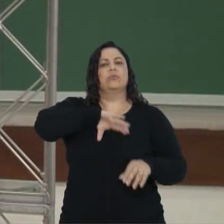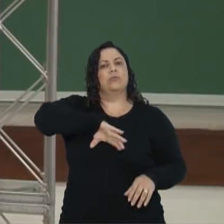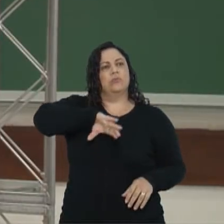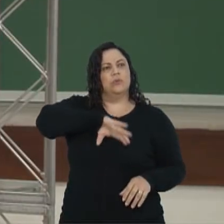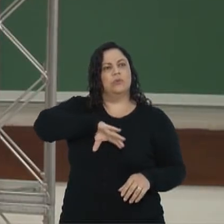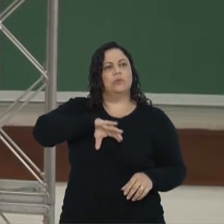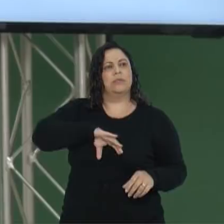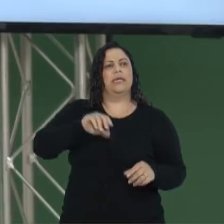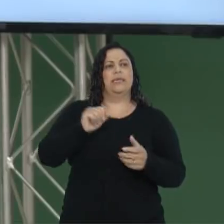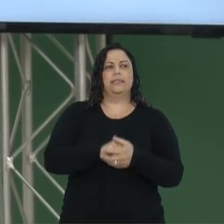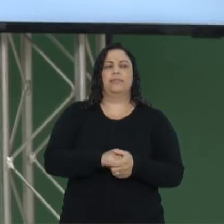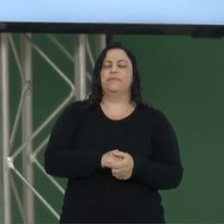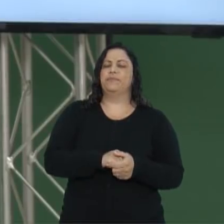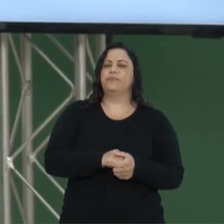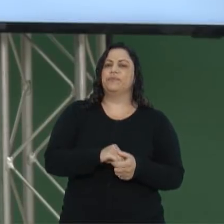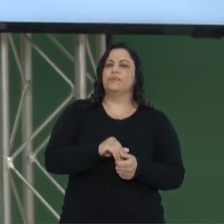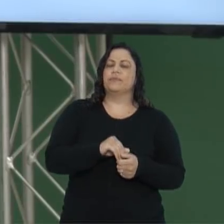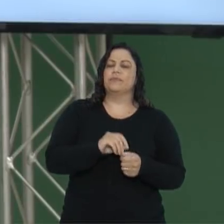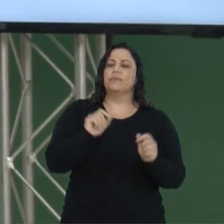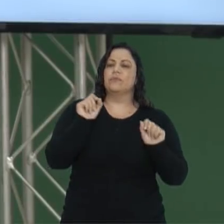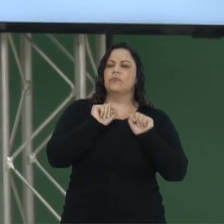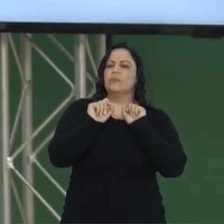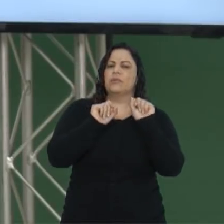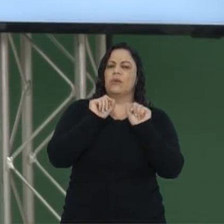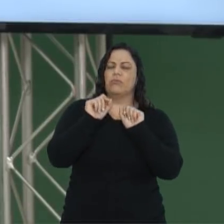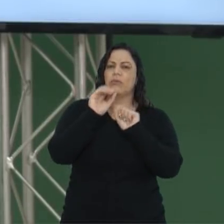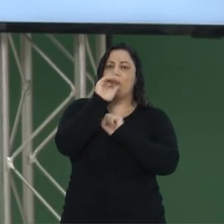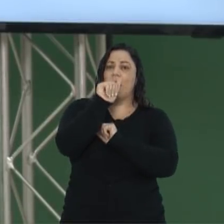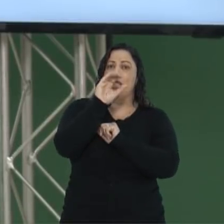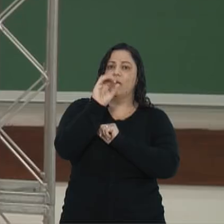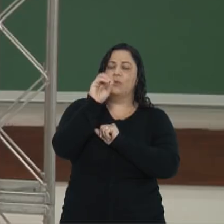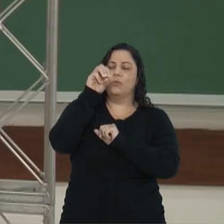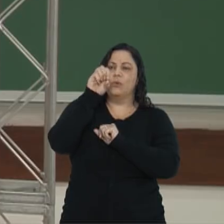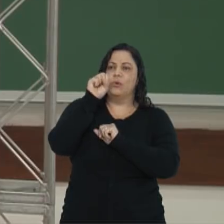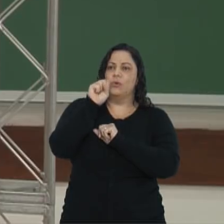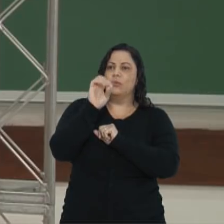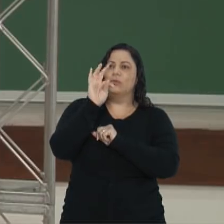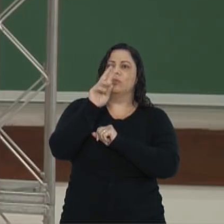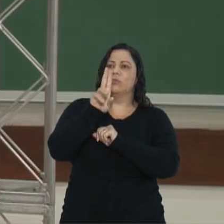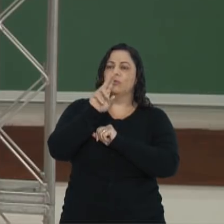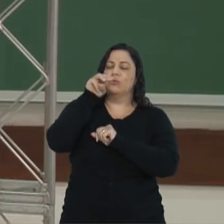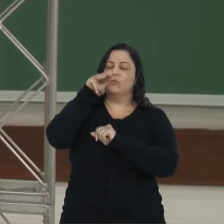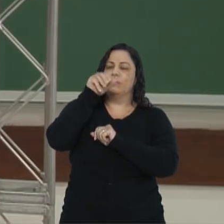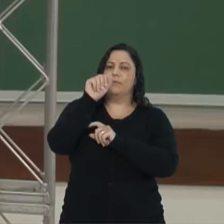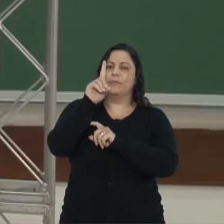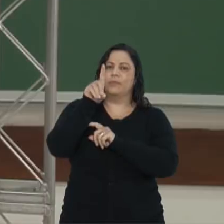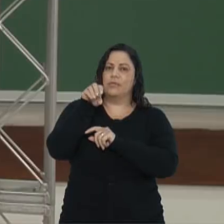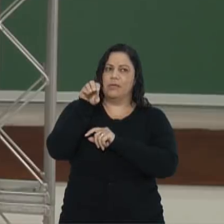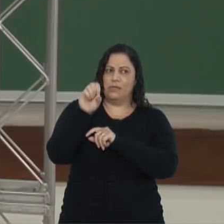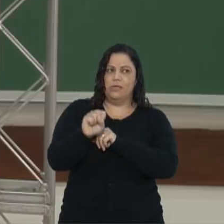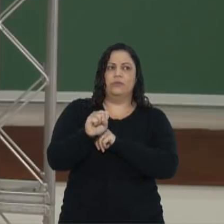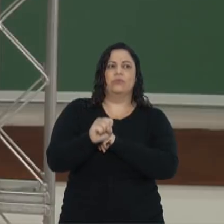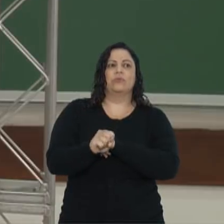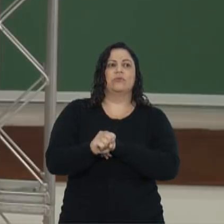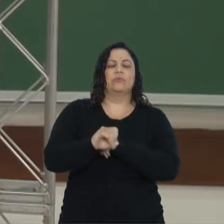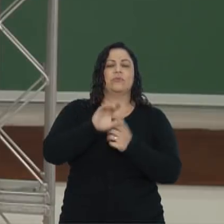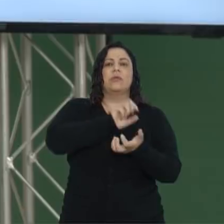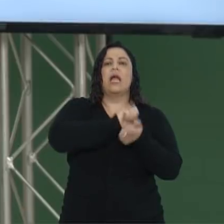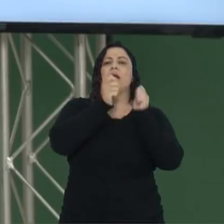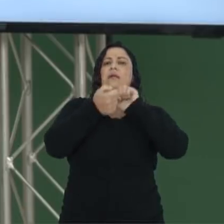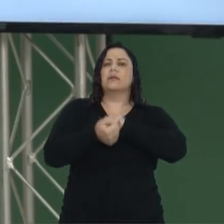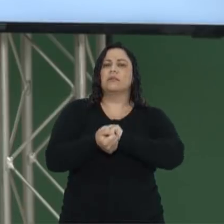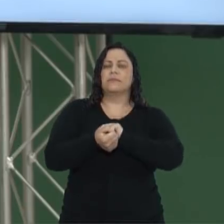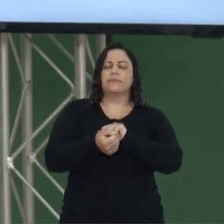termo, o adjetivo acostumado. Adaptado, adjetivo também,